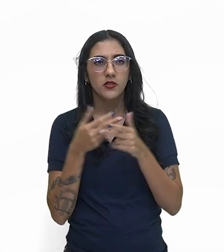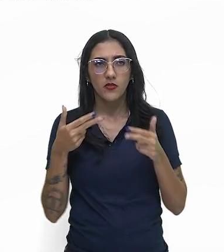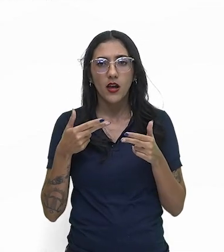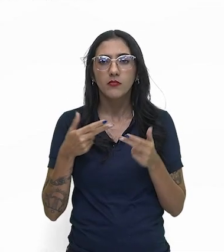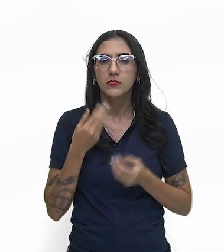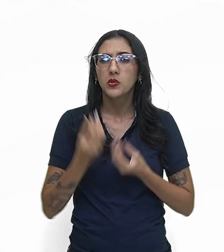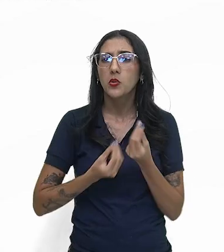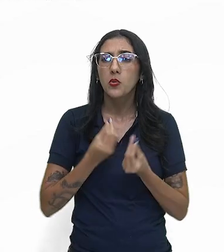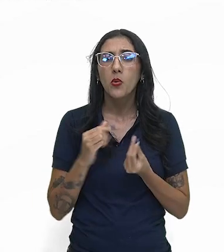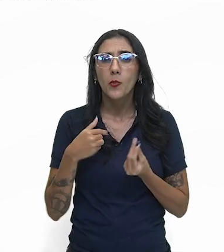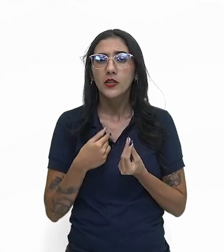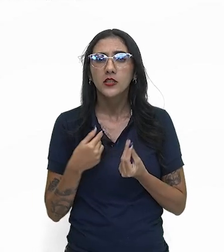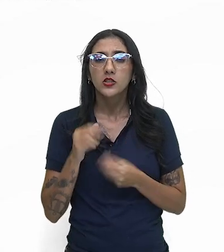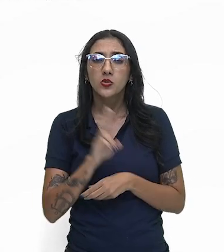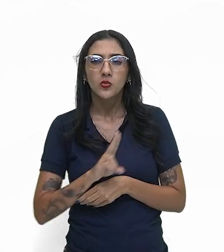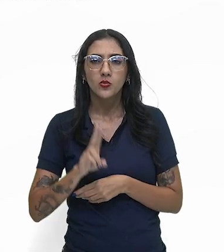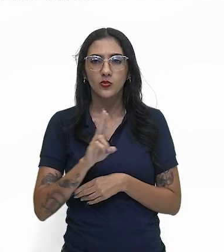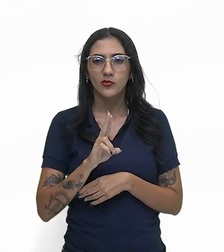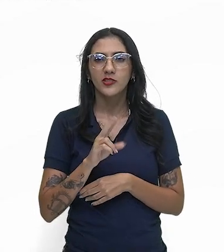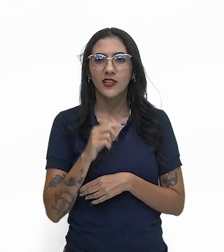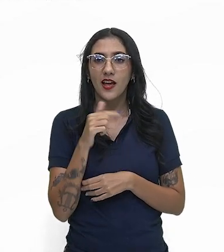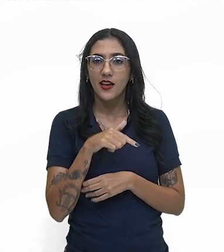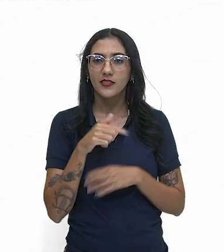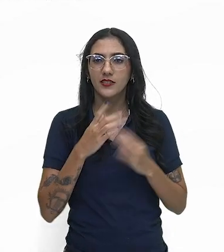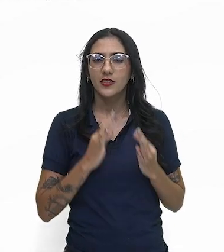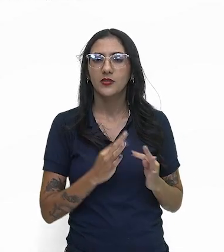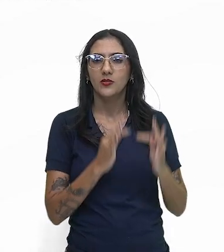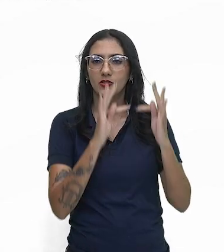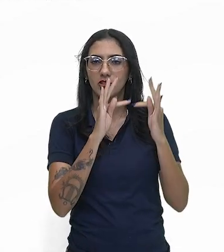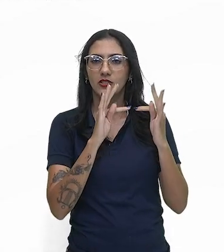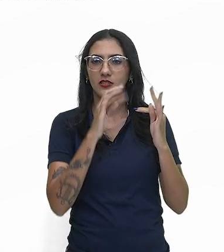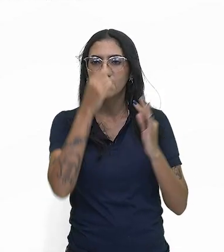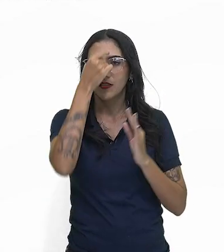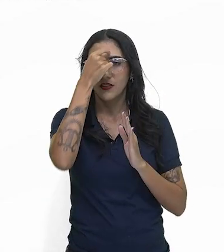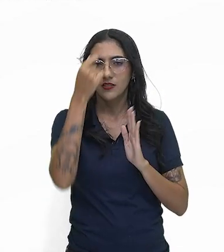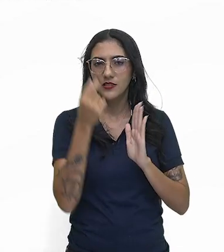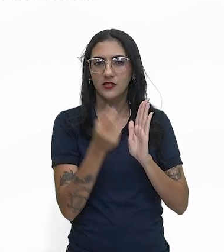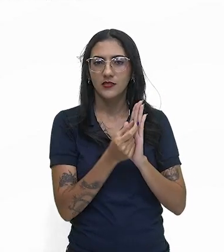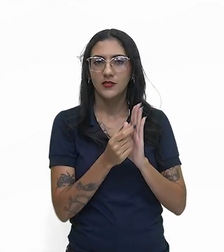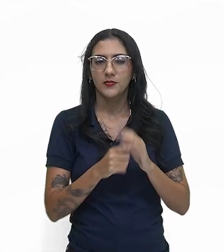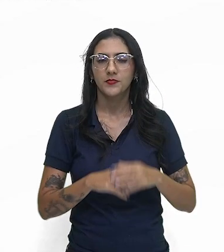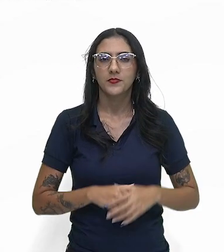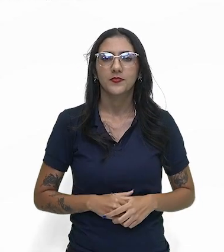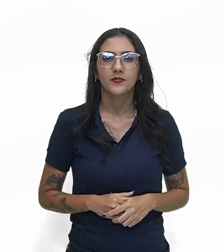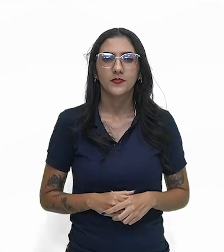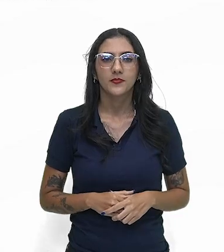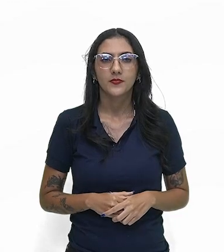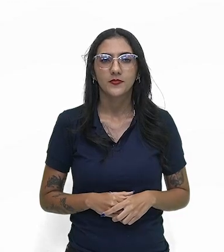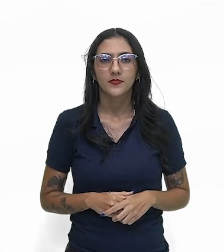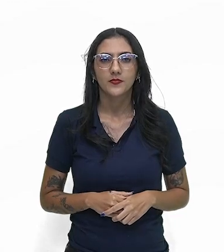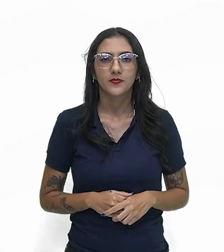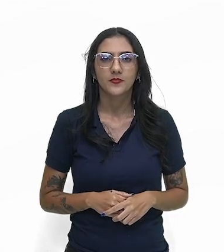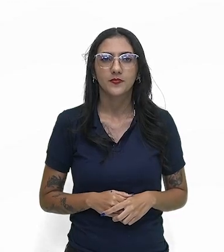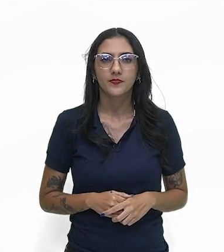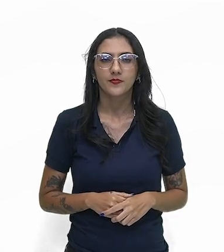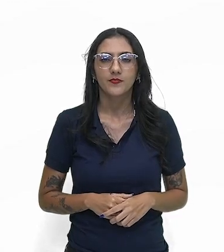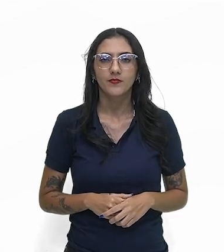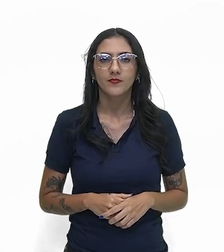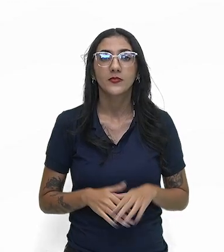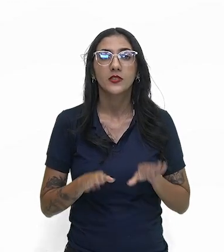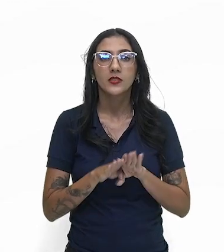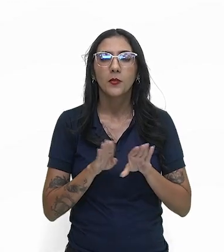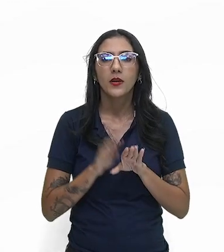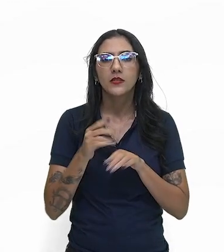como nós estamos utilizando esse equipamento. E, finalmente, né, essa busca pelo